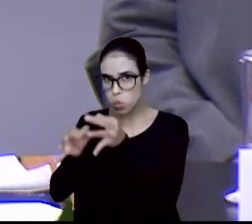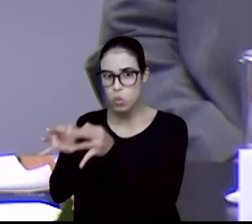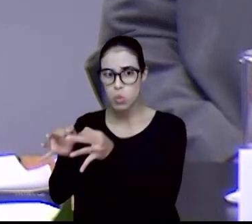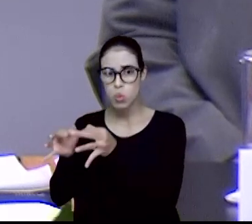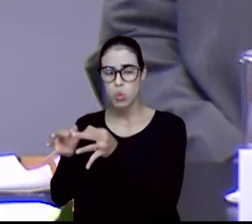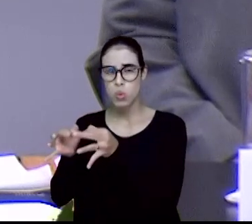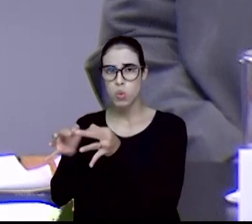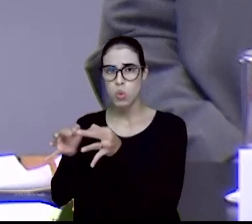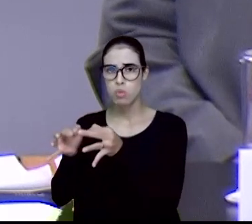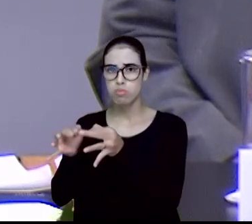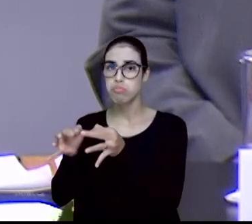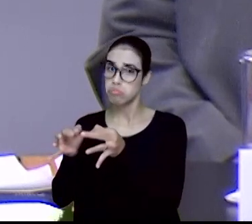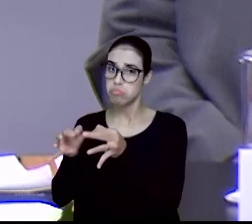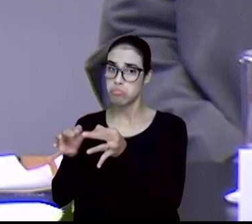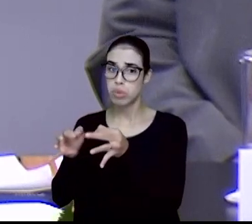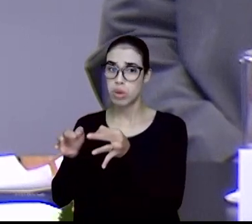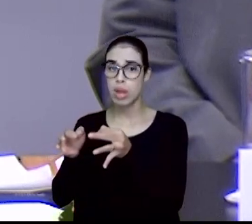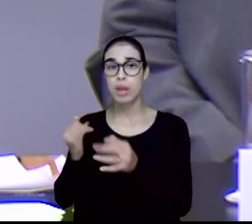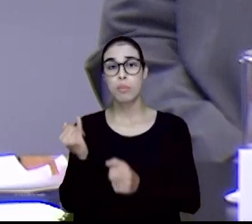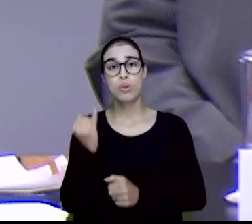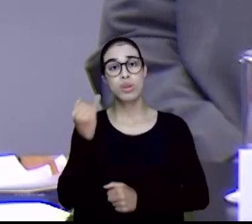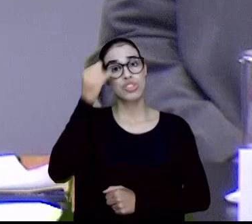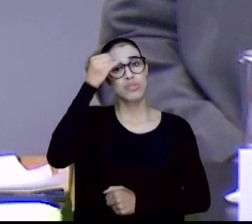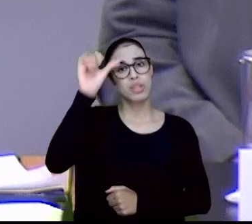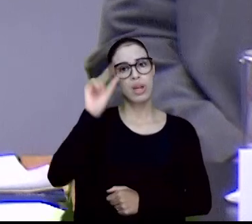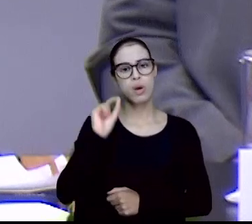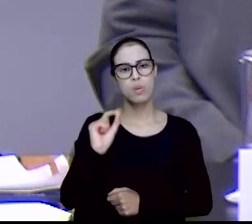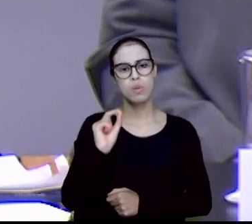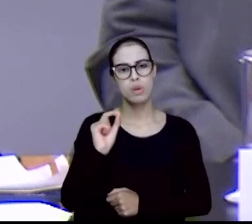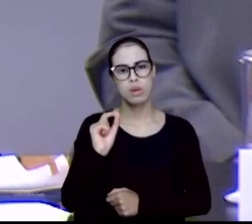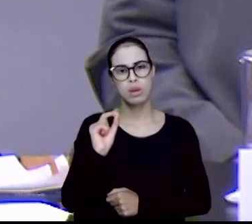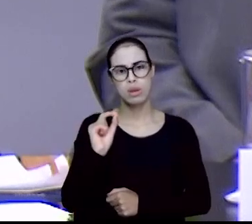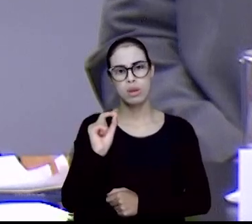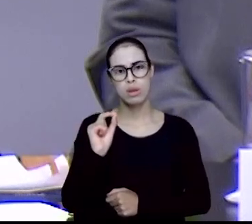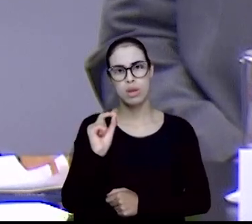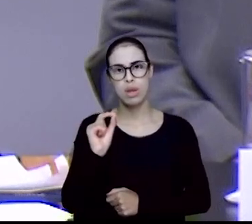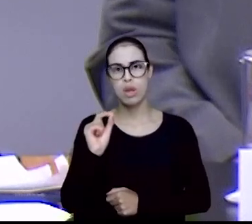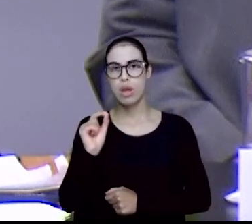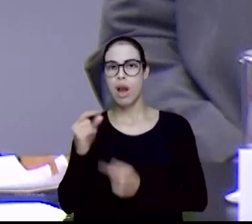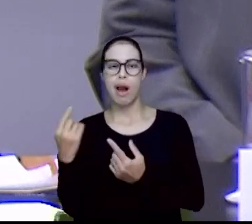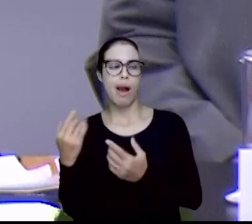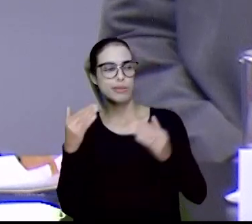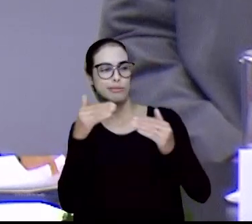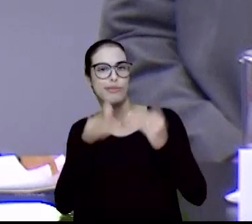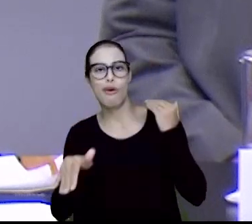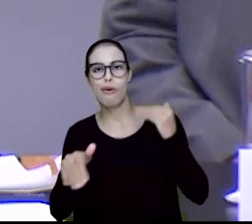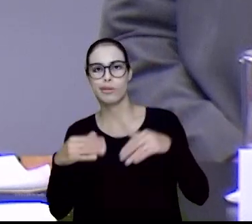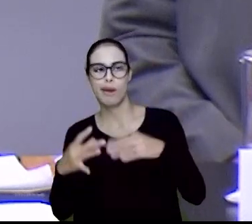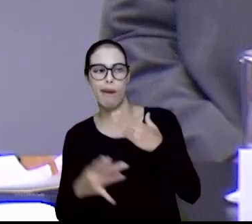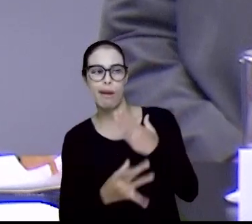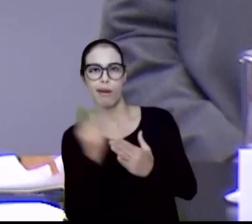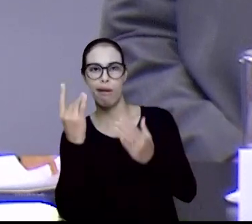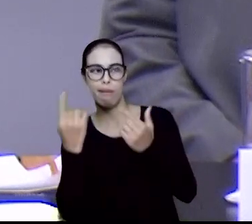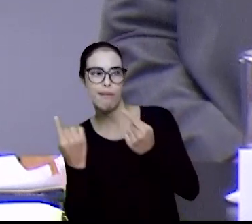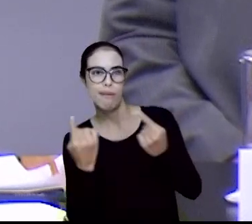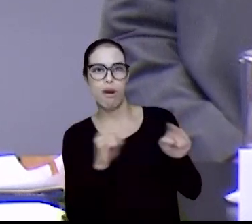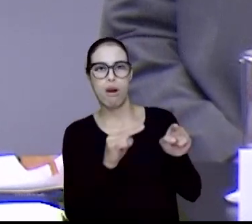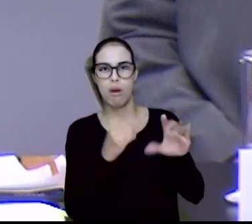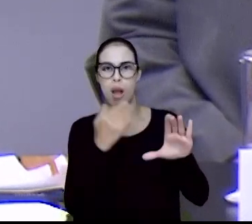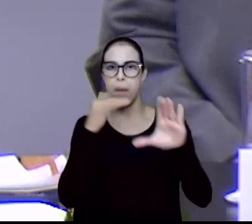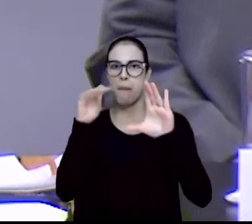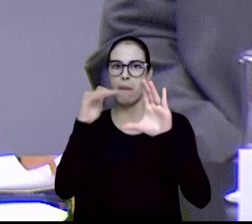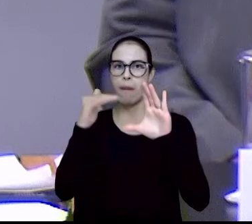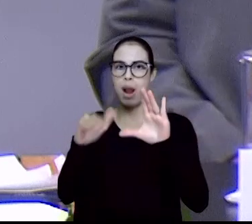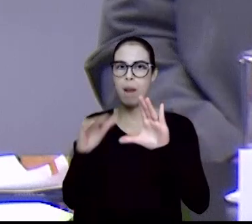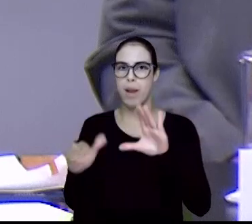inundado por um volume inadministrável de reclamações. O que aconteceu nos últimos tempos é